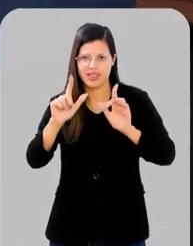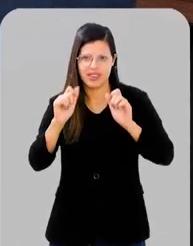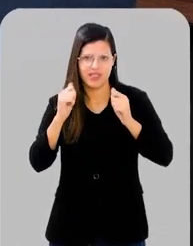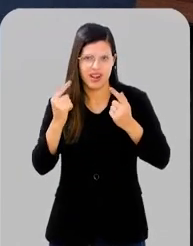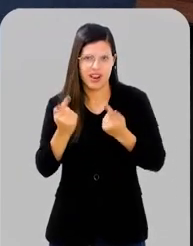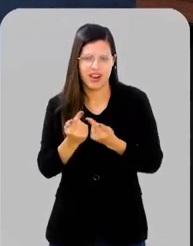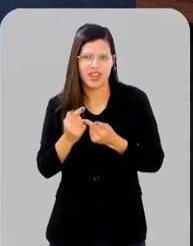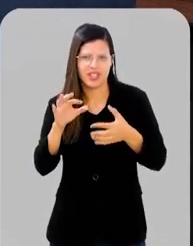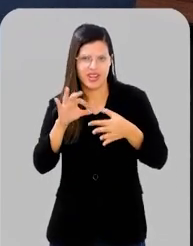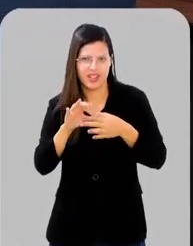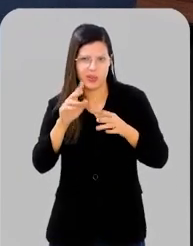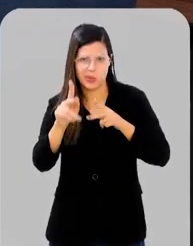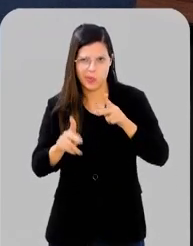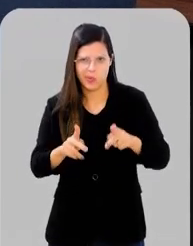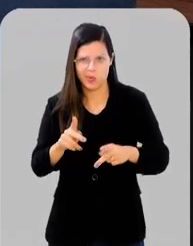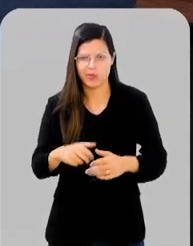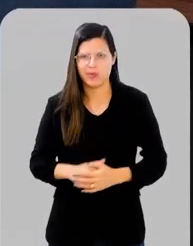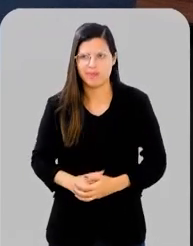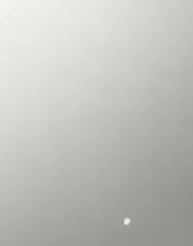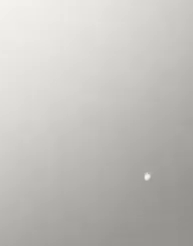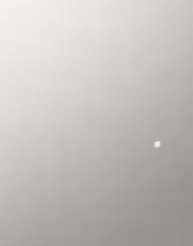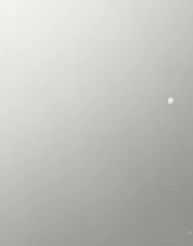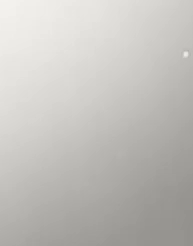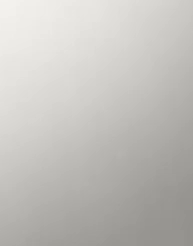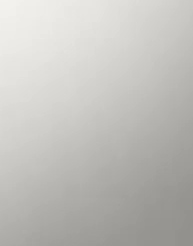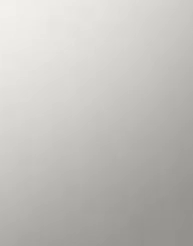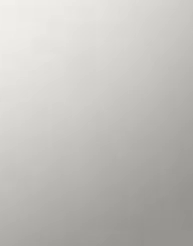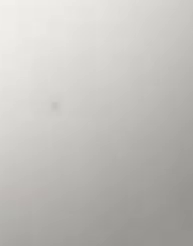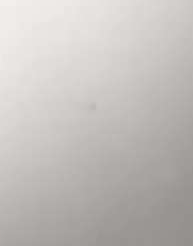aqui na TV alerge canal do Povo